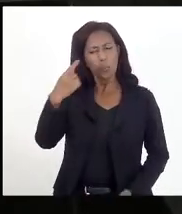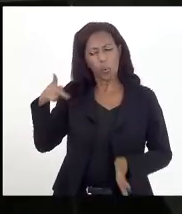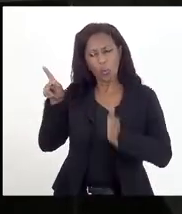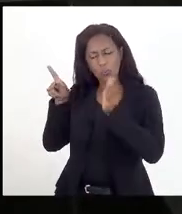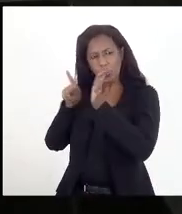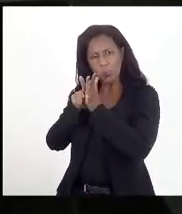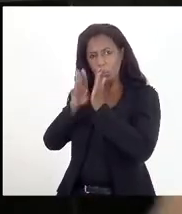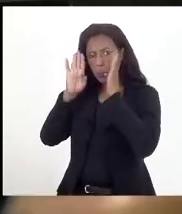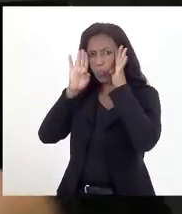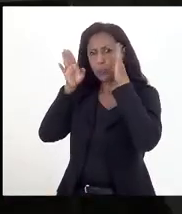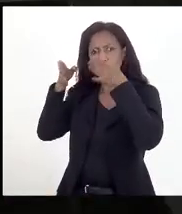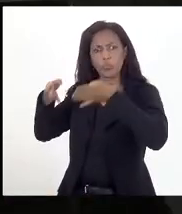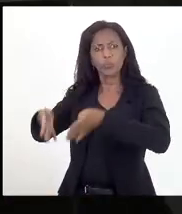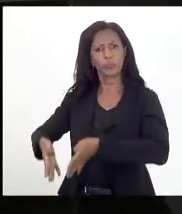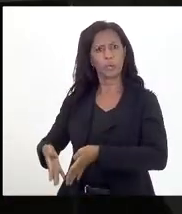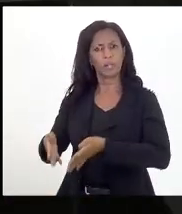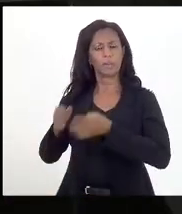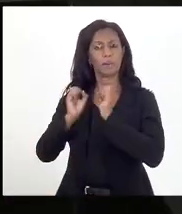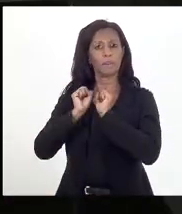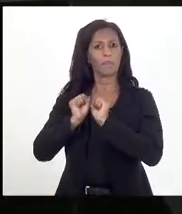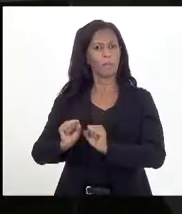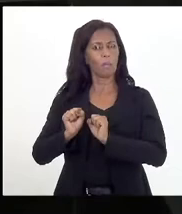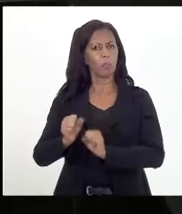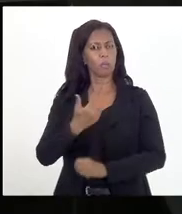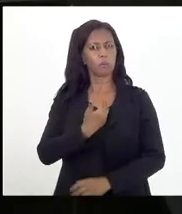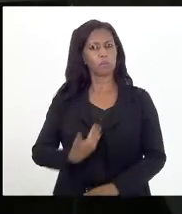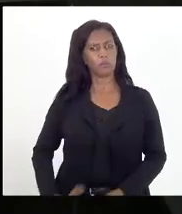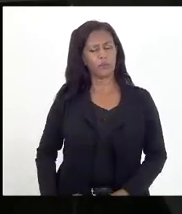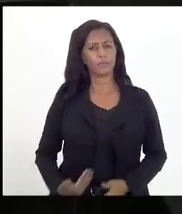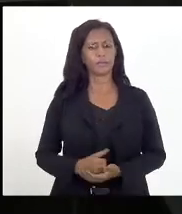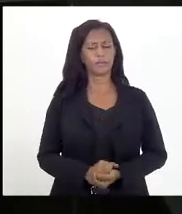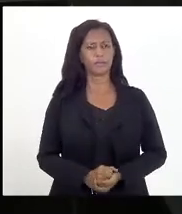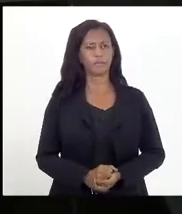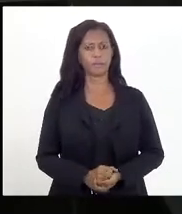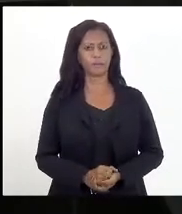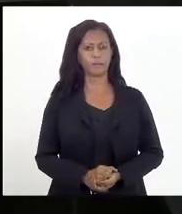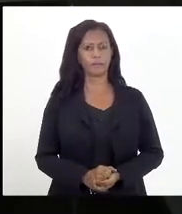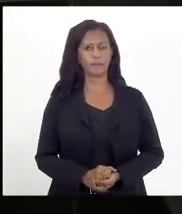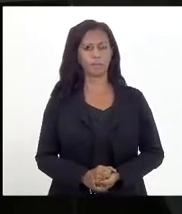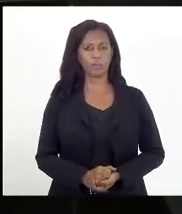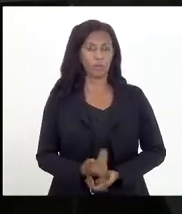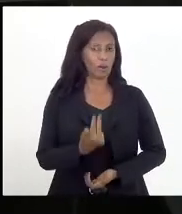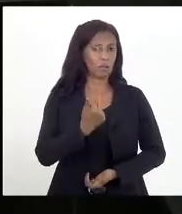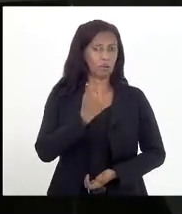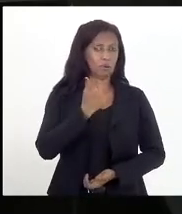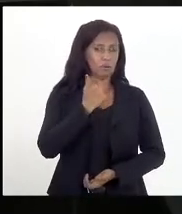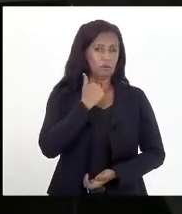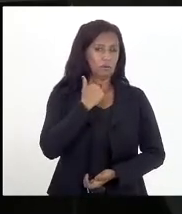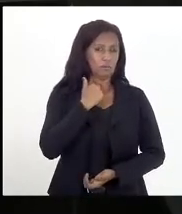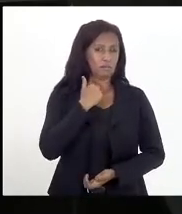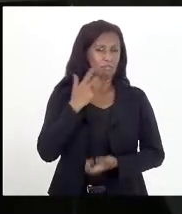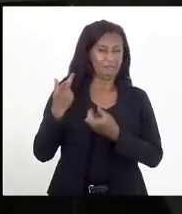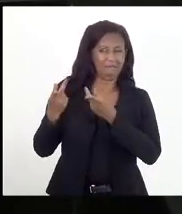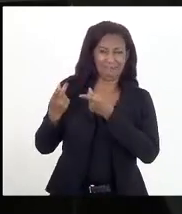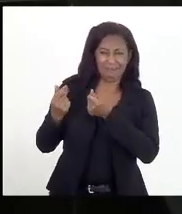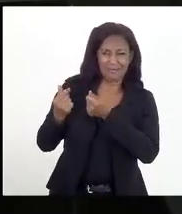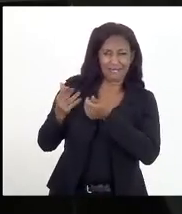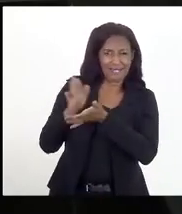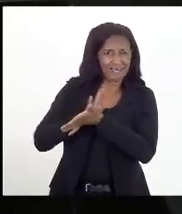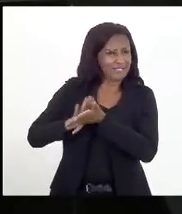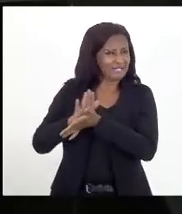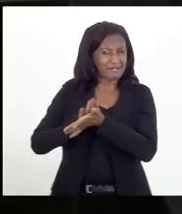exclusivamente pelo poder público o que não deve sobre hipótese